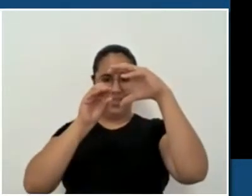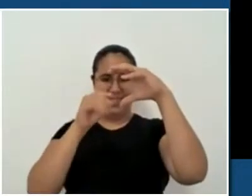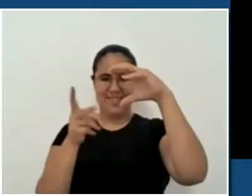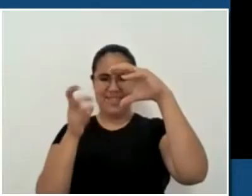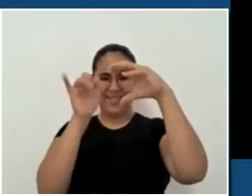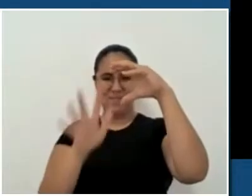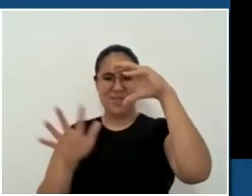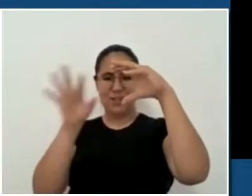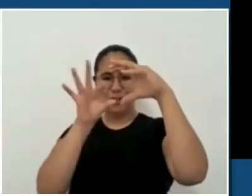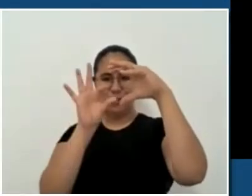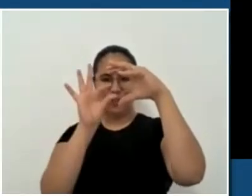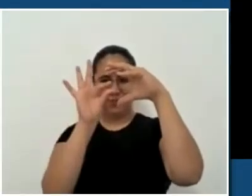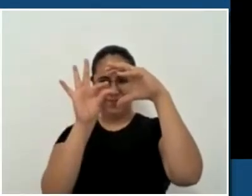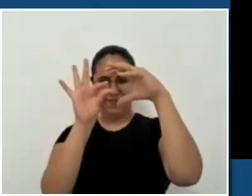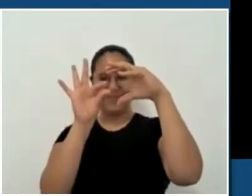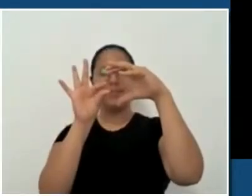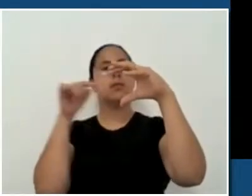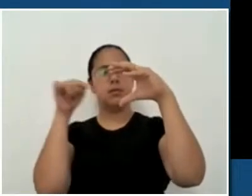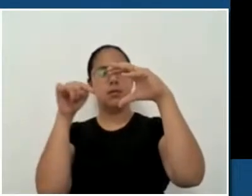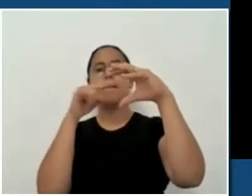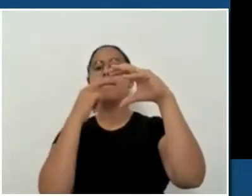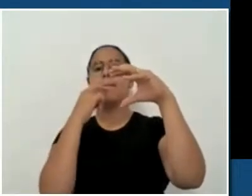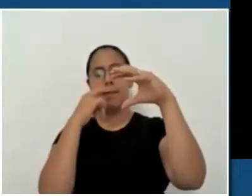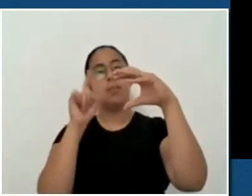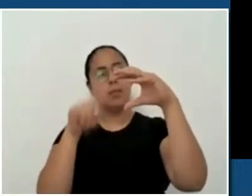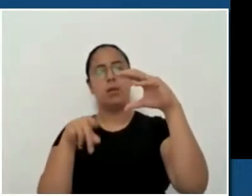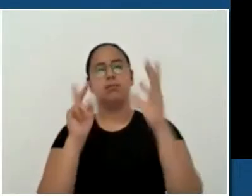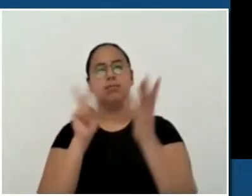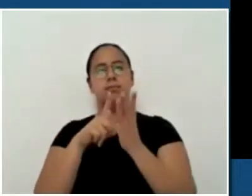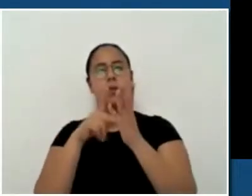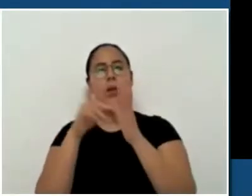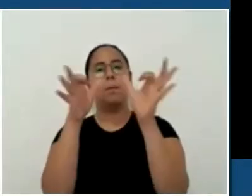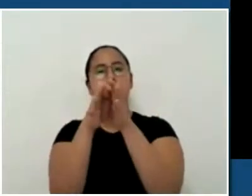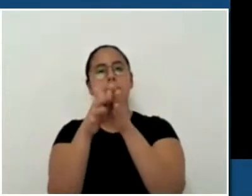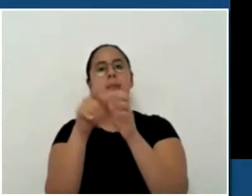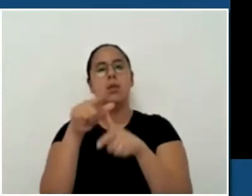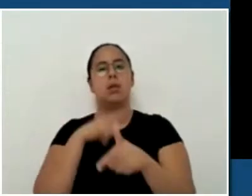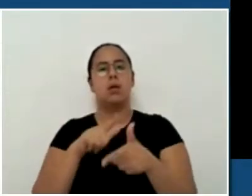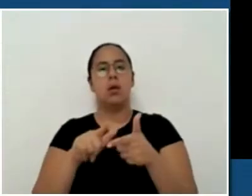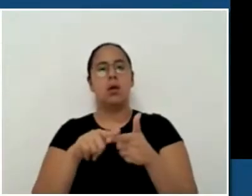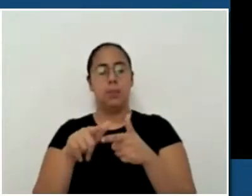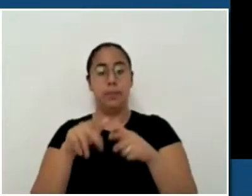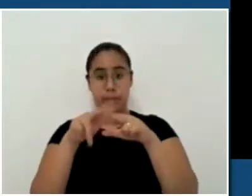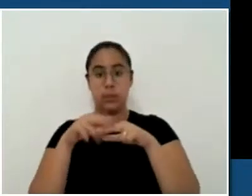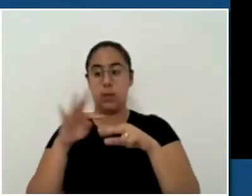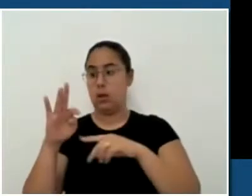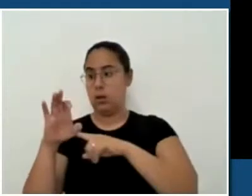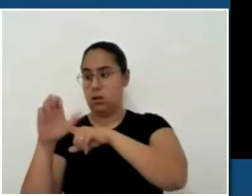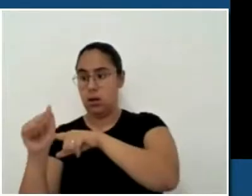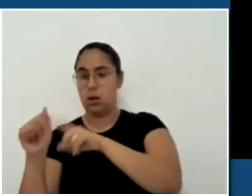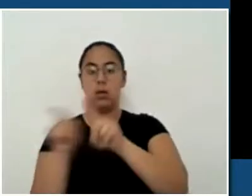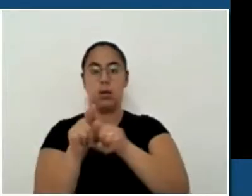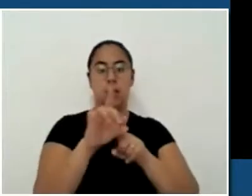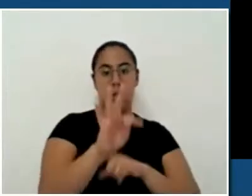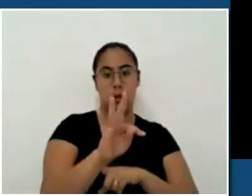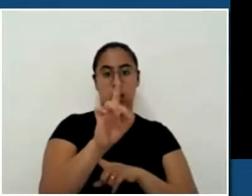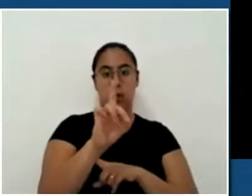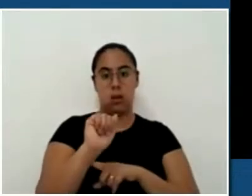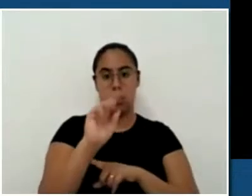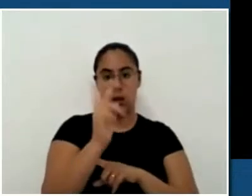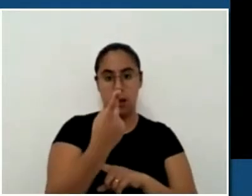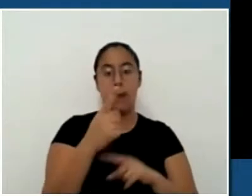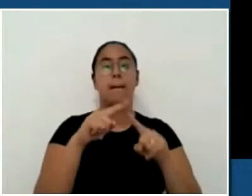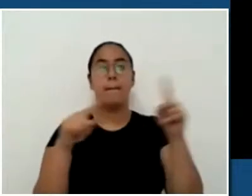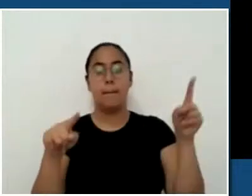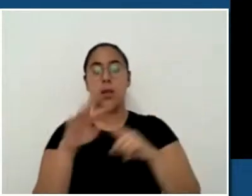tanto no TDAH quanto no TEA. Só que no TDAH, o córtex pré-frontal, que é tudo